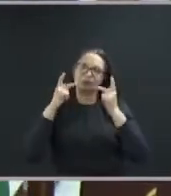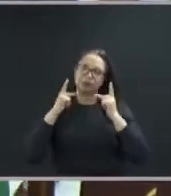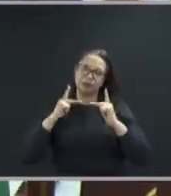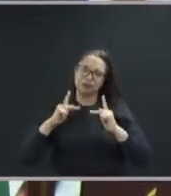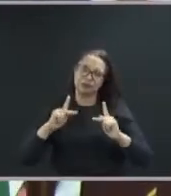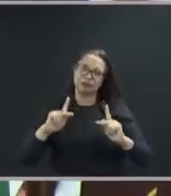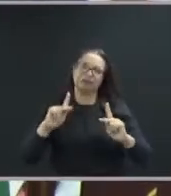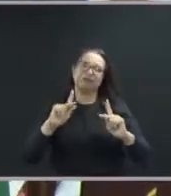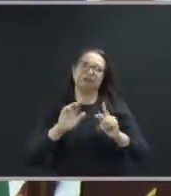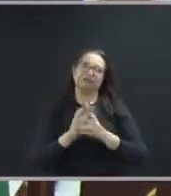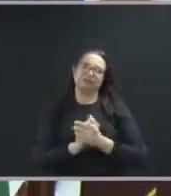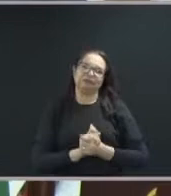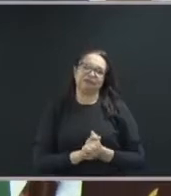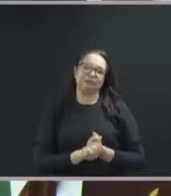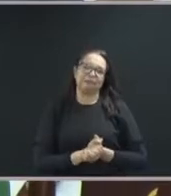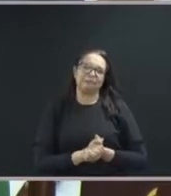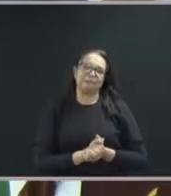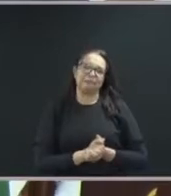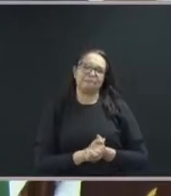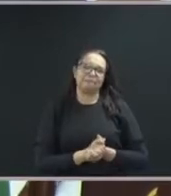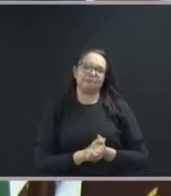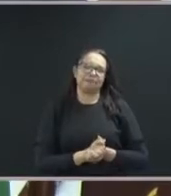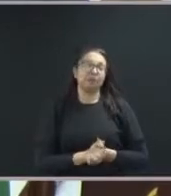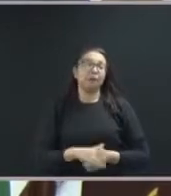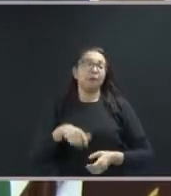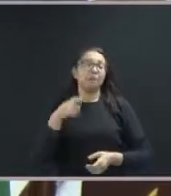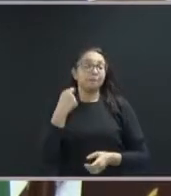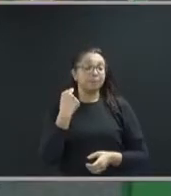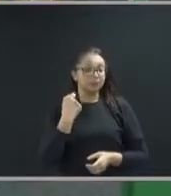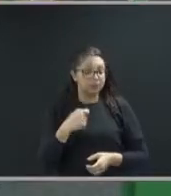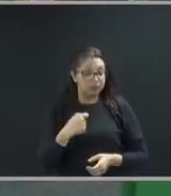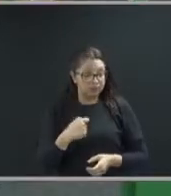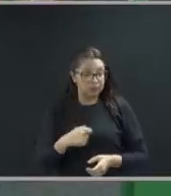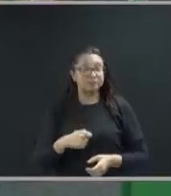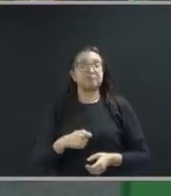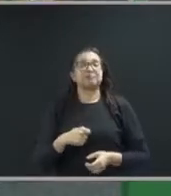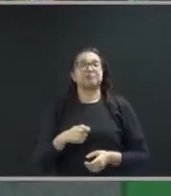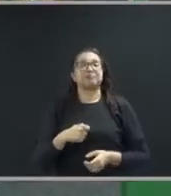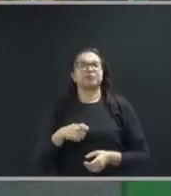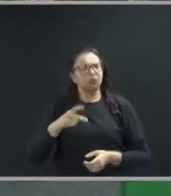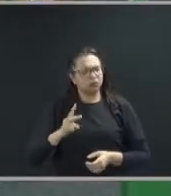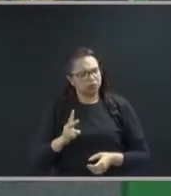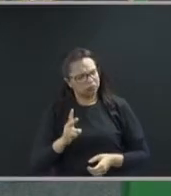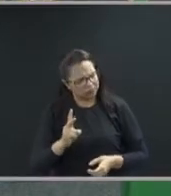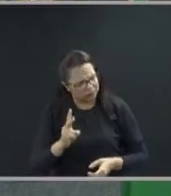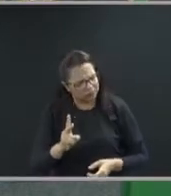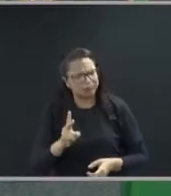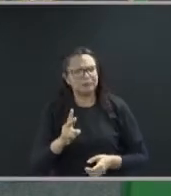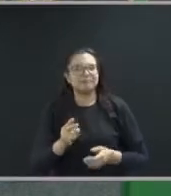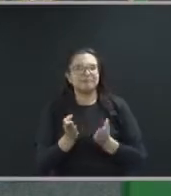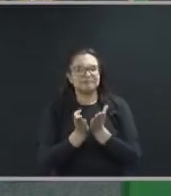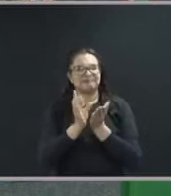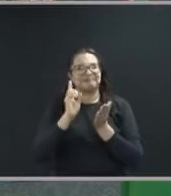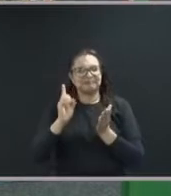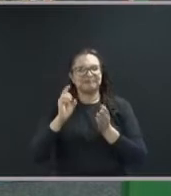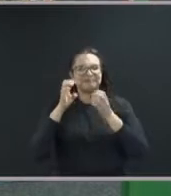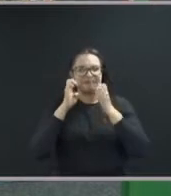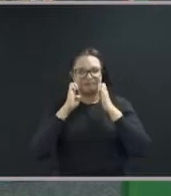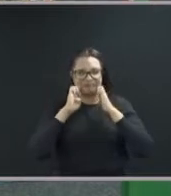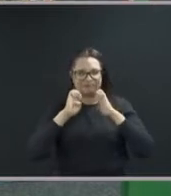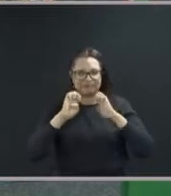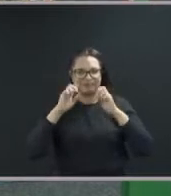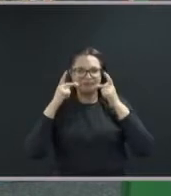manter o povo. Mas se você pregar o evangelho, o povo vem e você continua pregando o evangelho. Mas vamos para